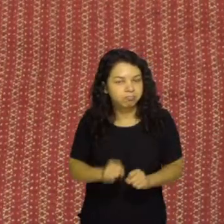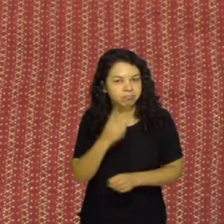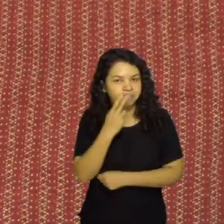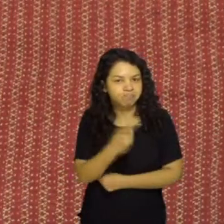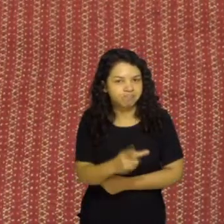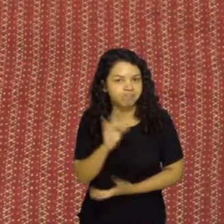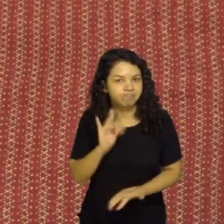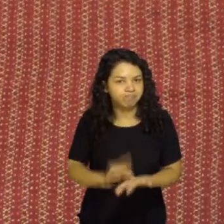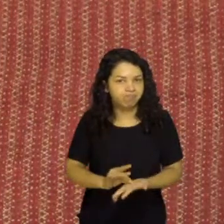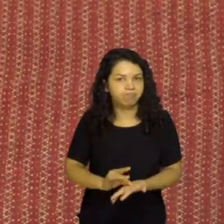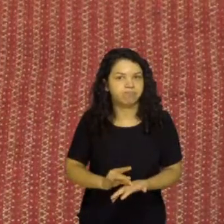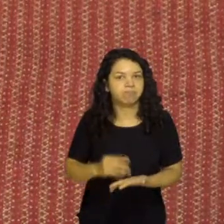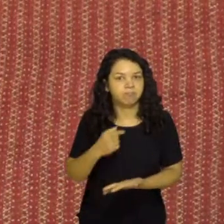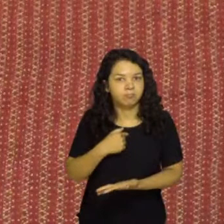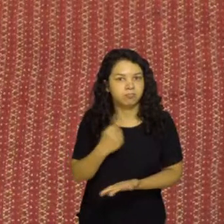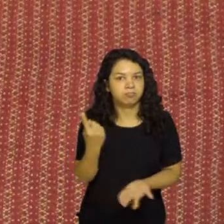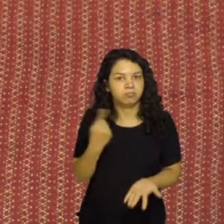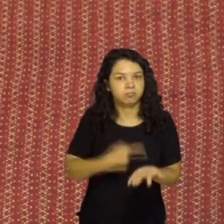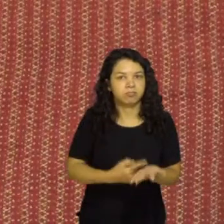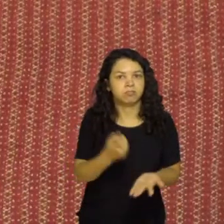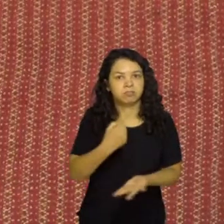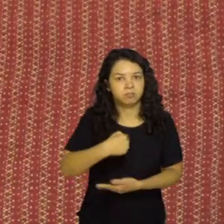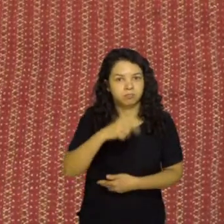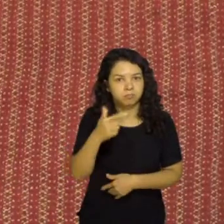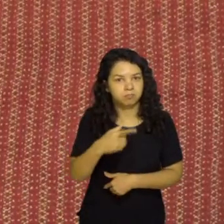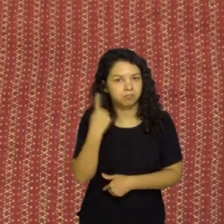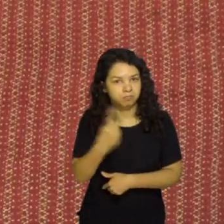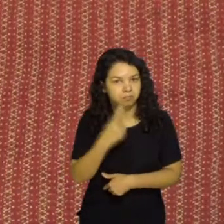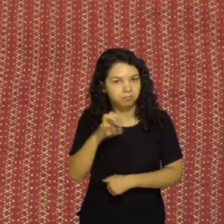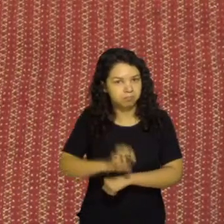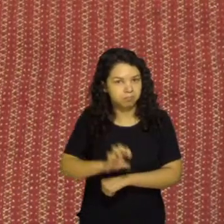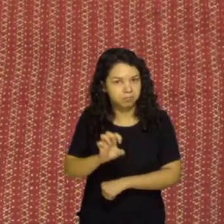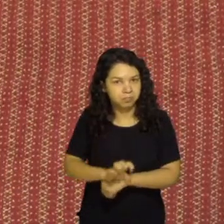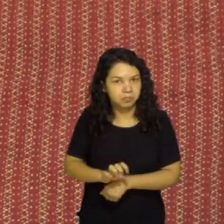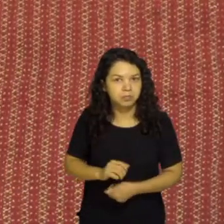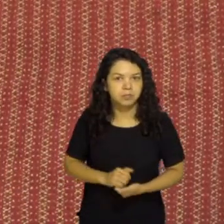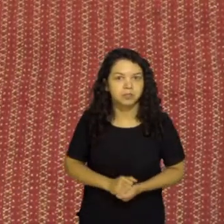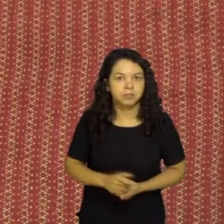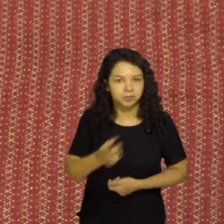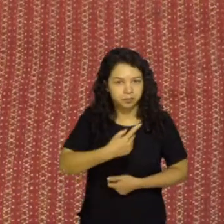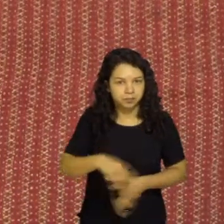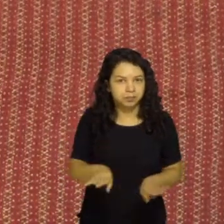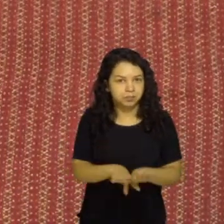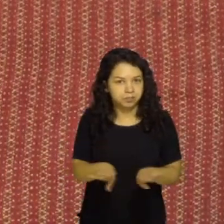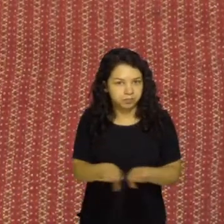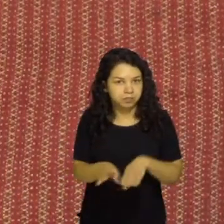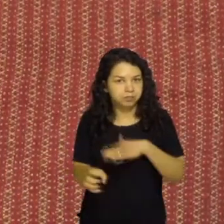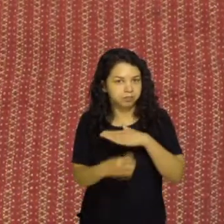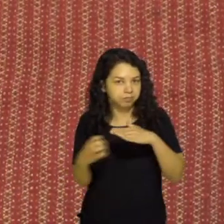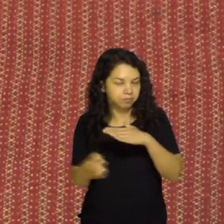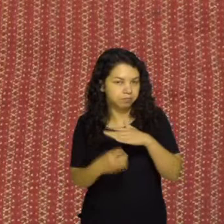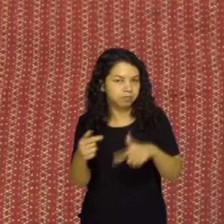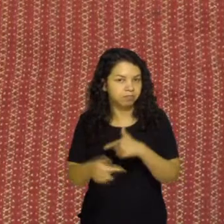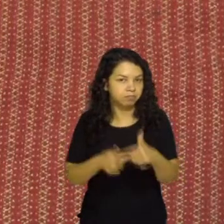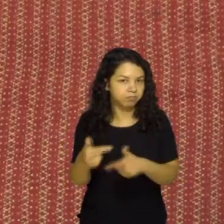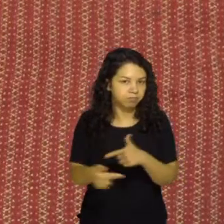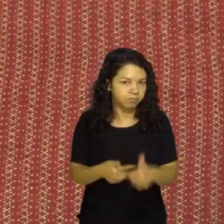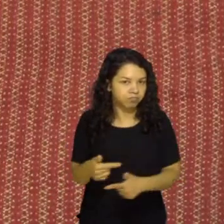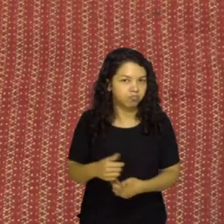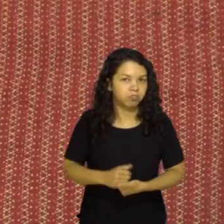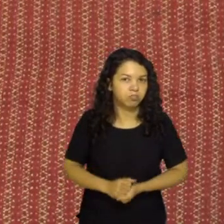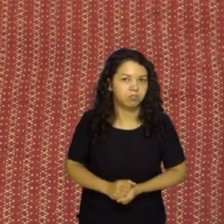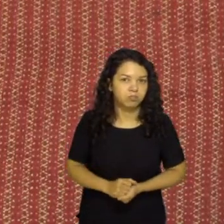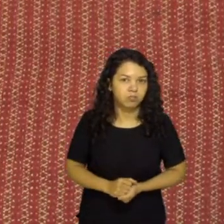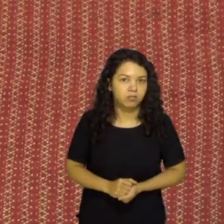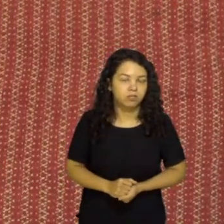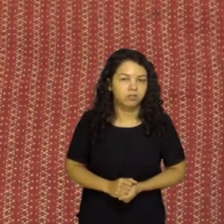além da missão que temos como deputado estadual, nós também somos empresários e